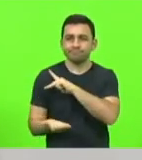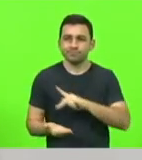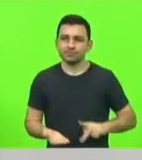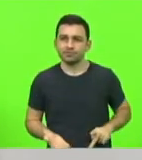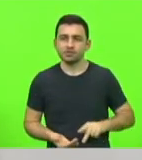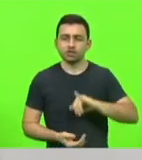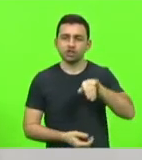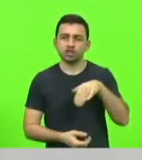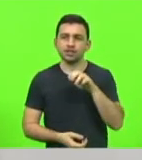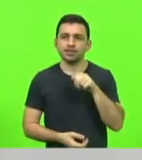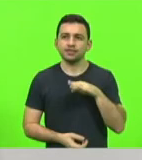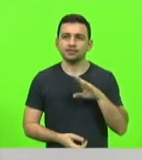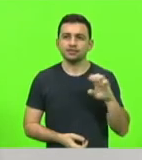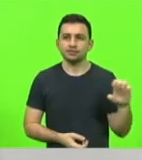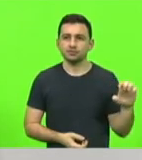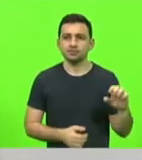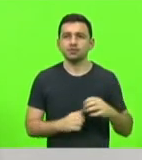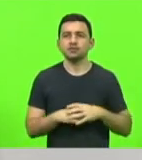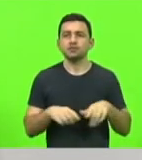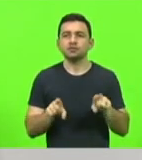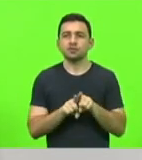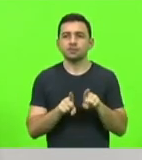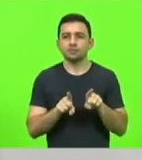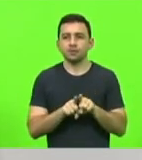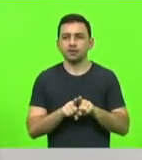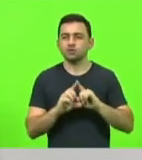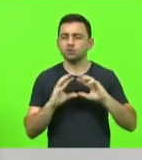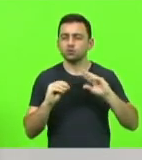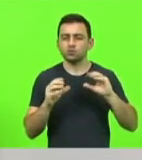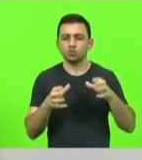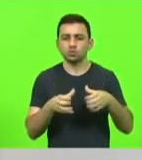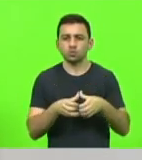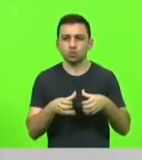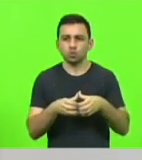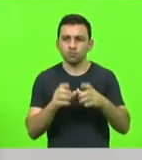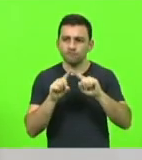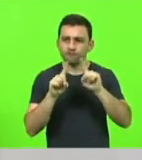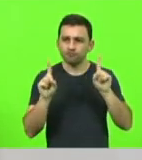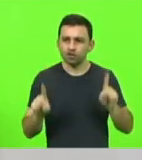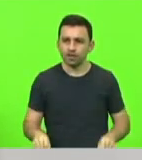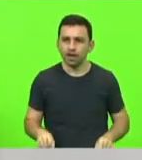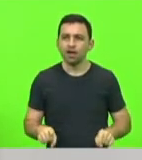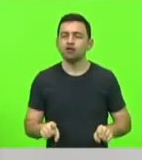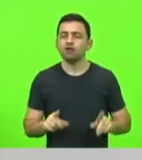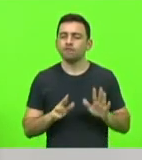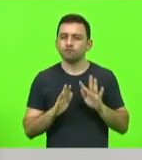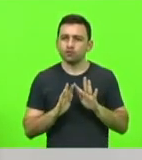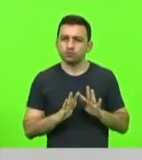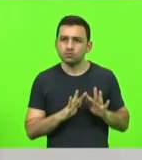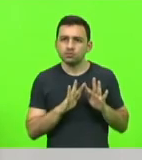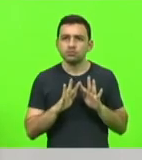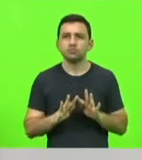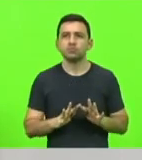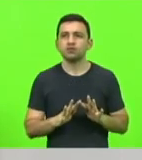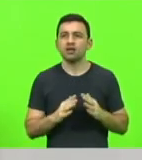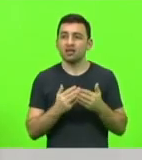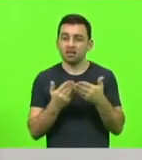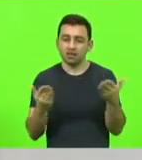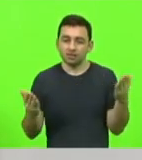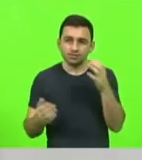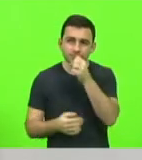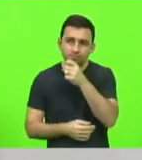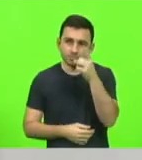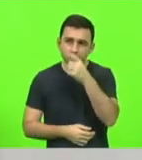Janice, e todo o quadro de funcionários daquela fundação, que no último final de